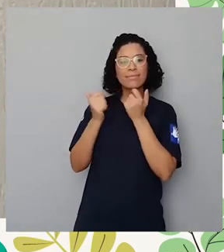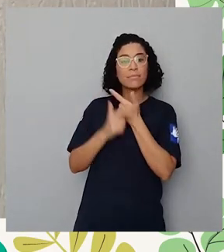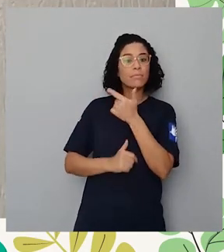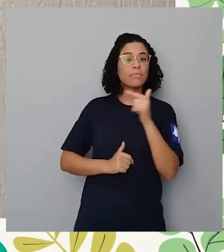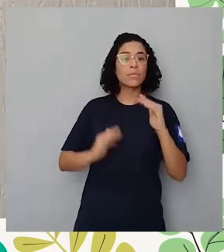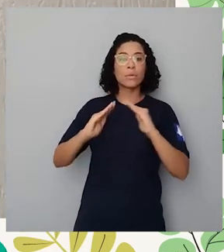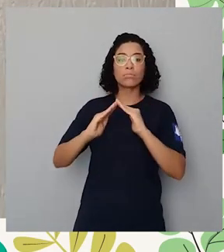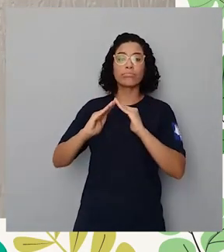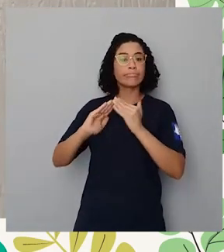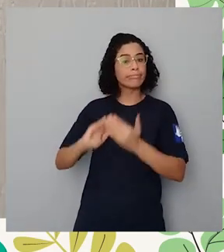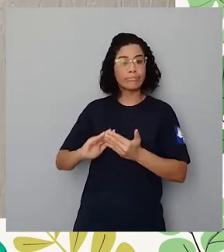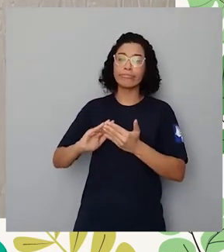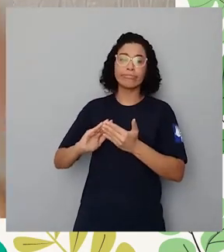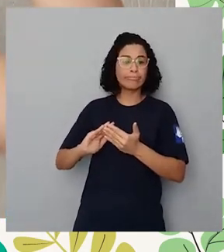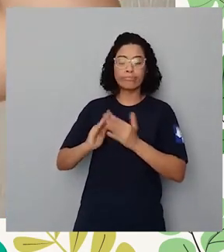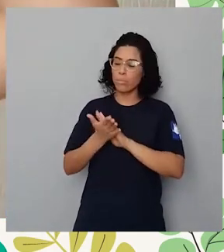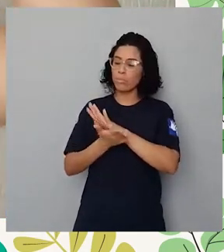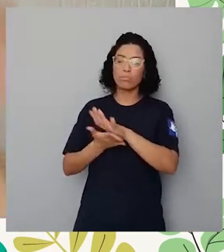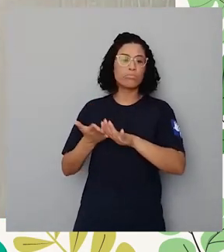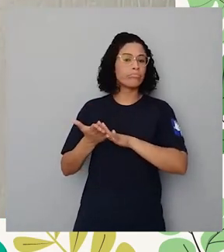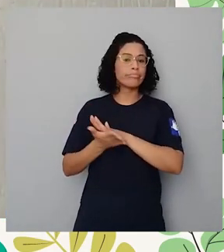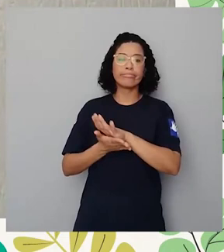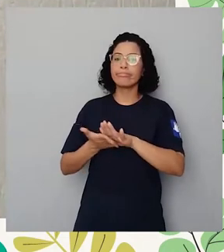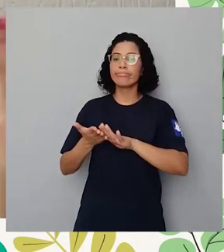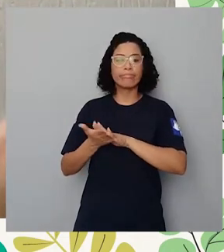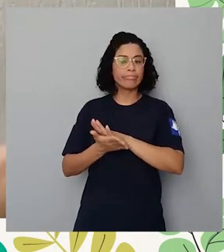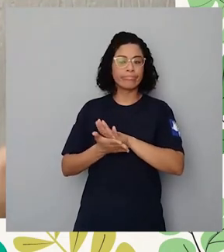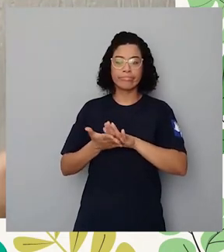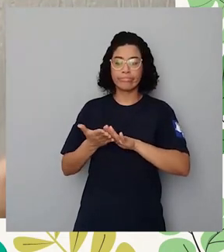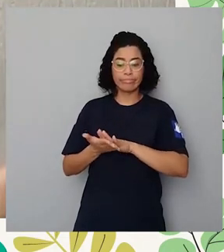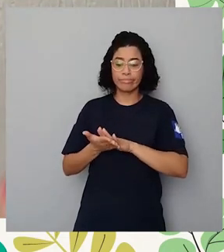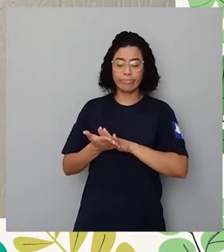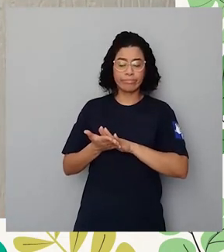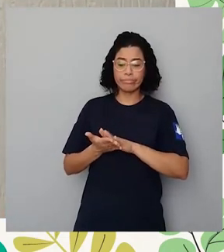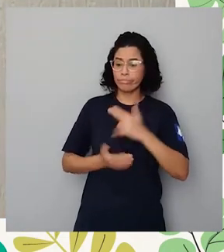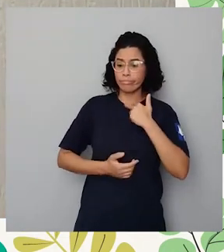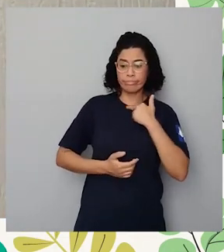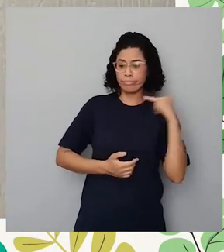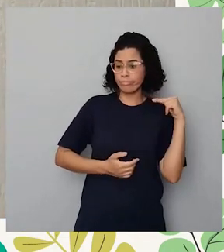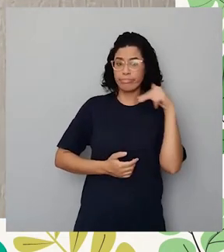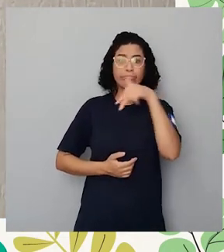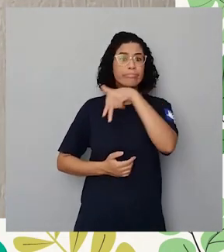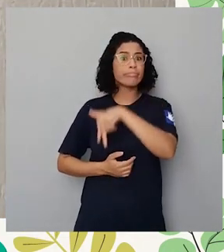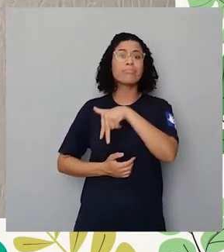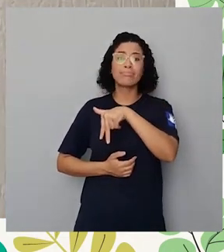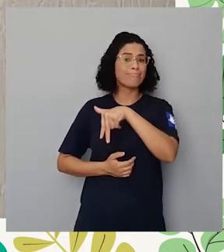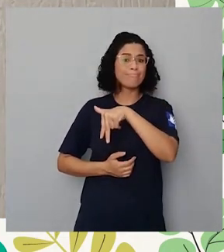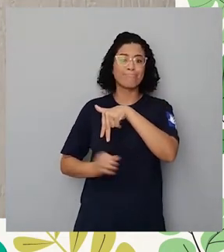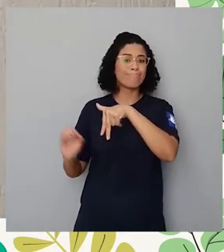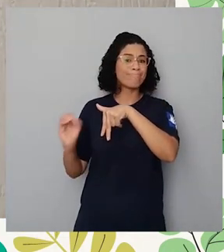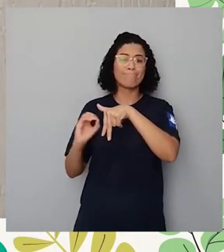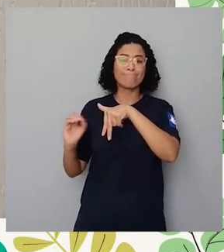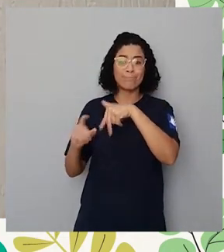muito engraçada, não tinha teto, não tinha nada. Ninguém podia